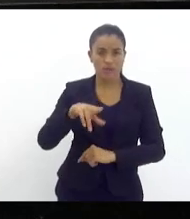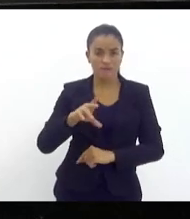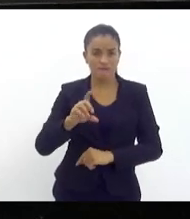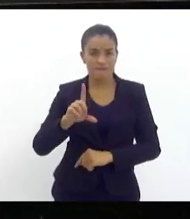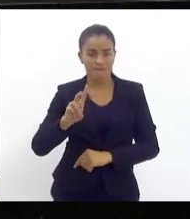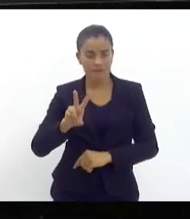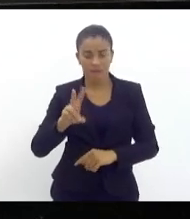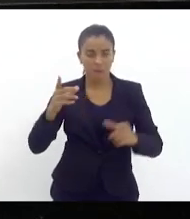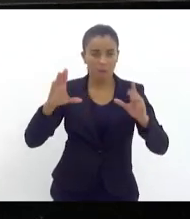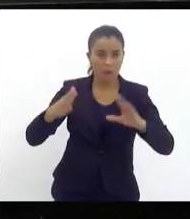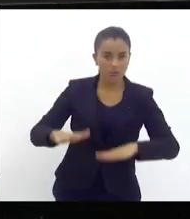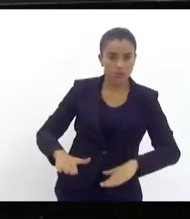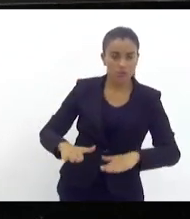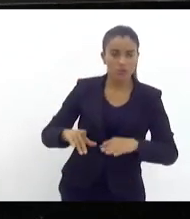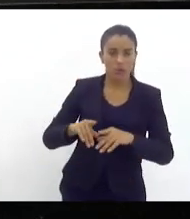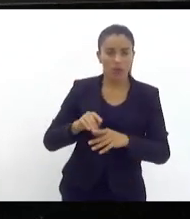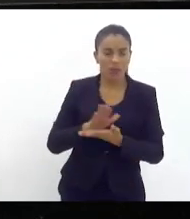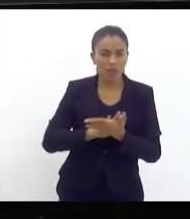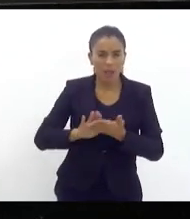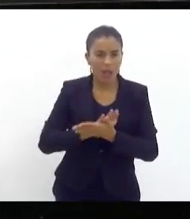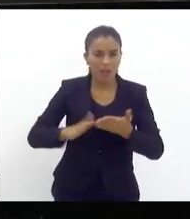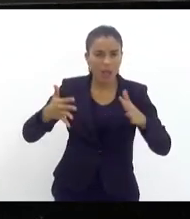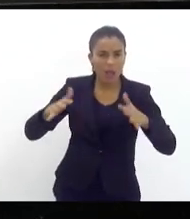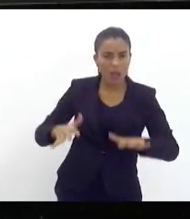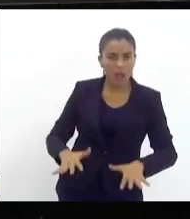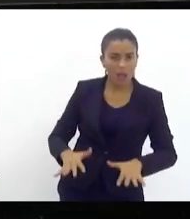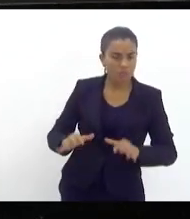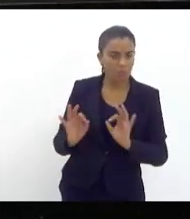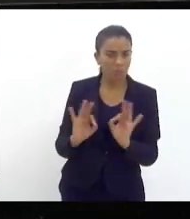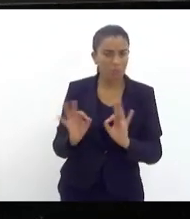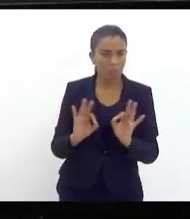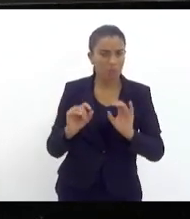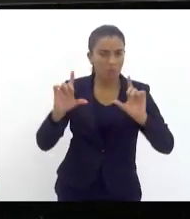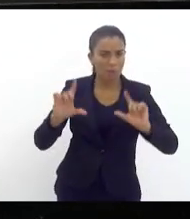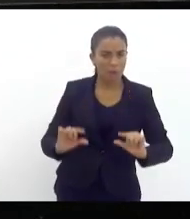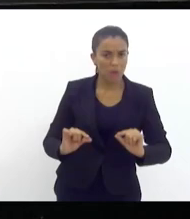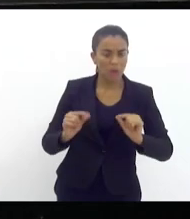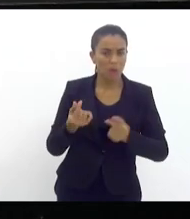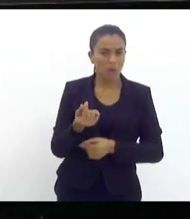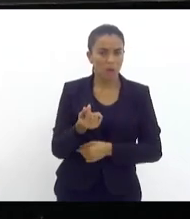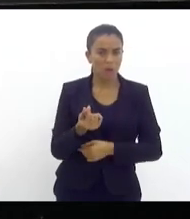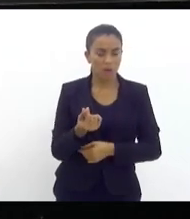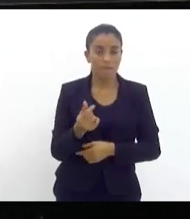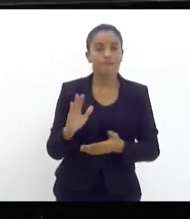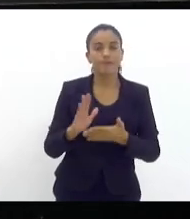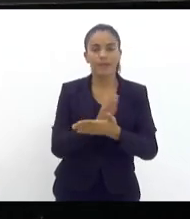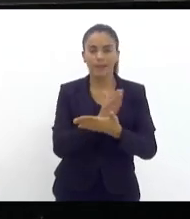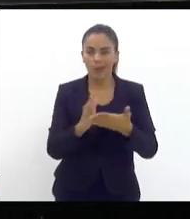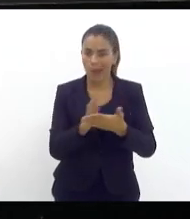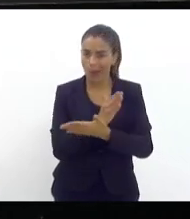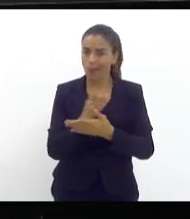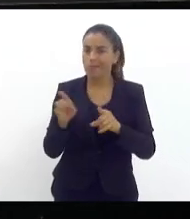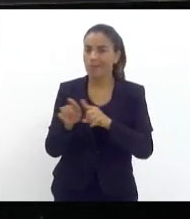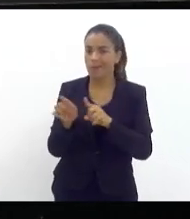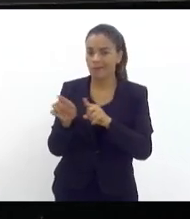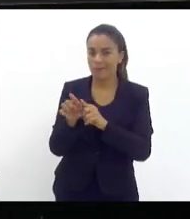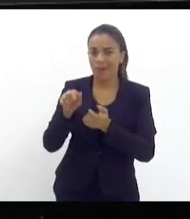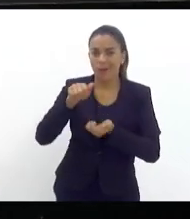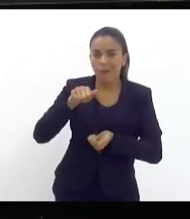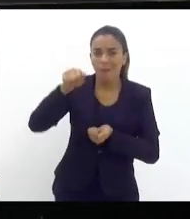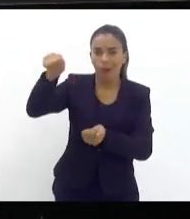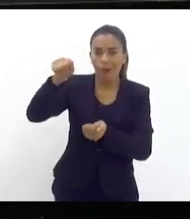natural GNV e também é alguns depósitos de gás